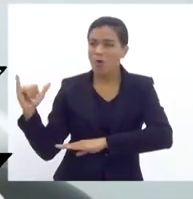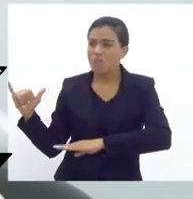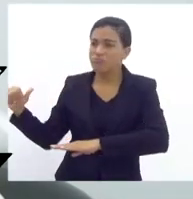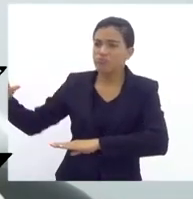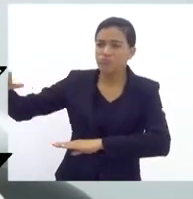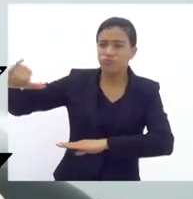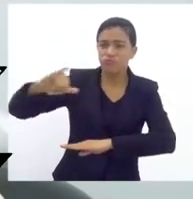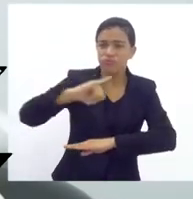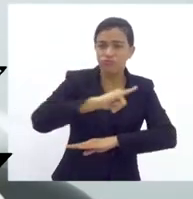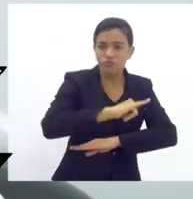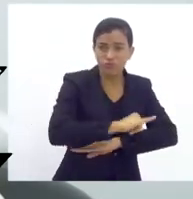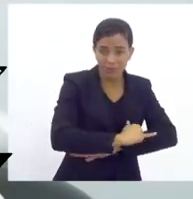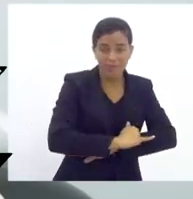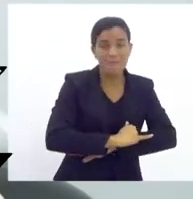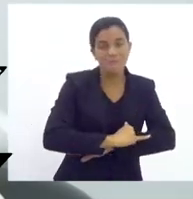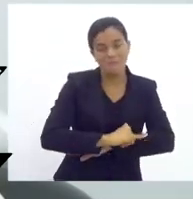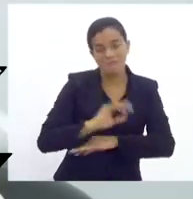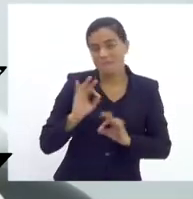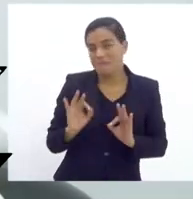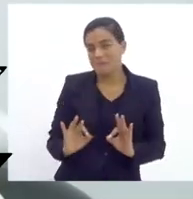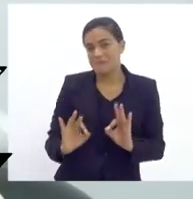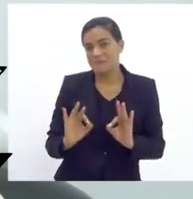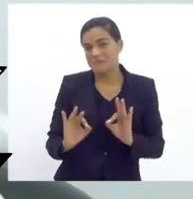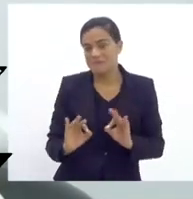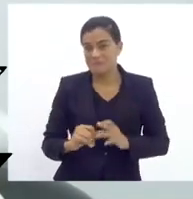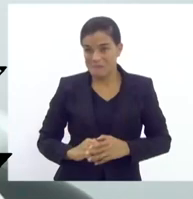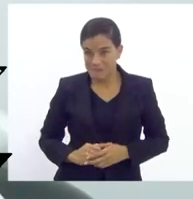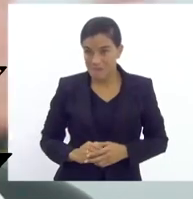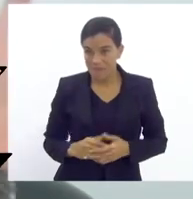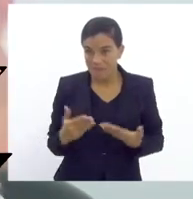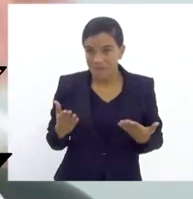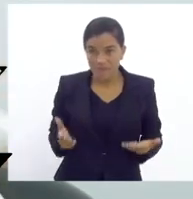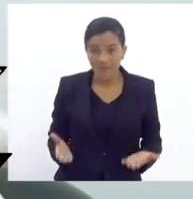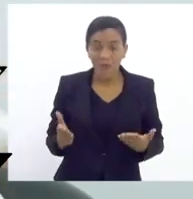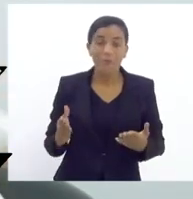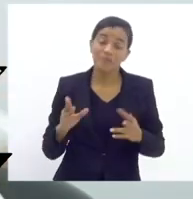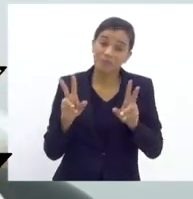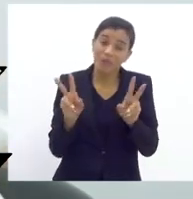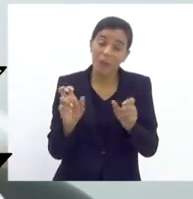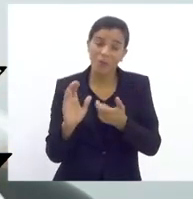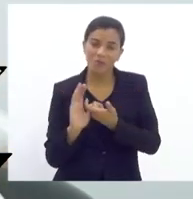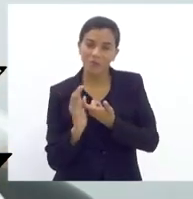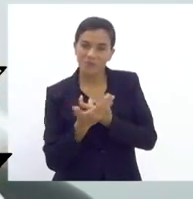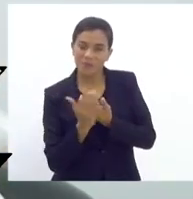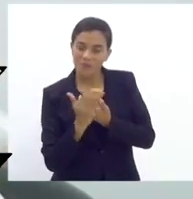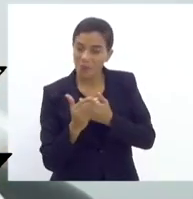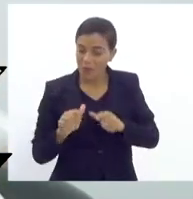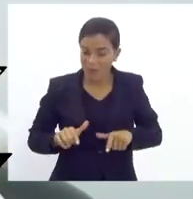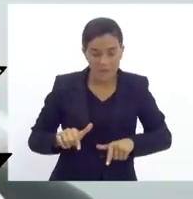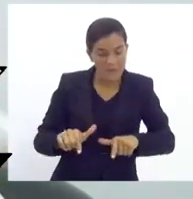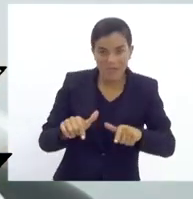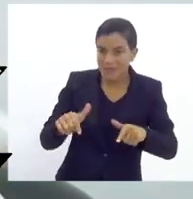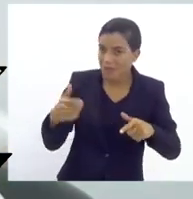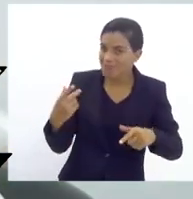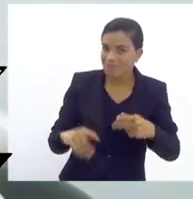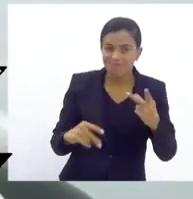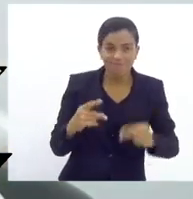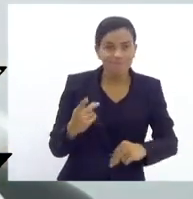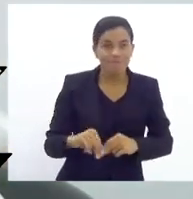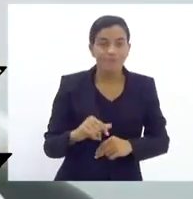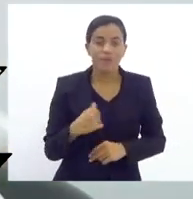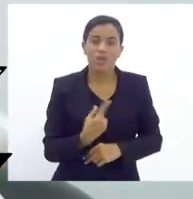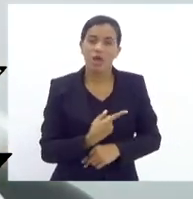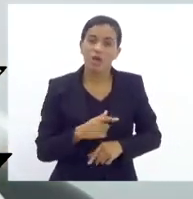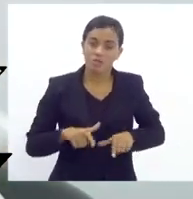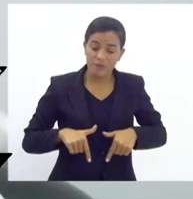vinda pelo por essa via de transporte então quer dizer é um termo uma atuação ativa que estamos fazendo agora outro